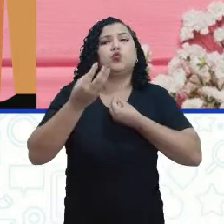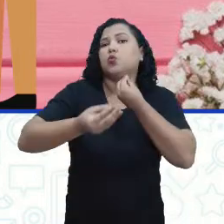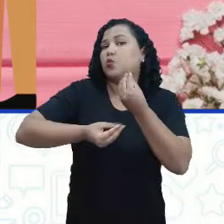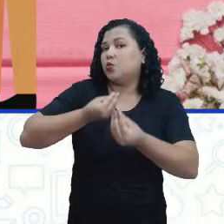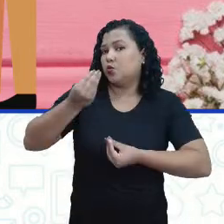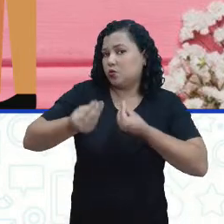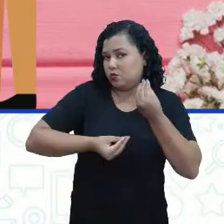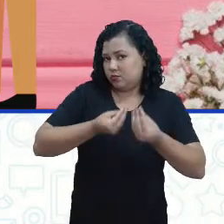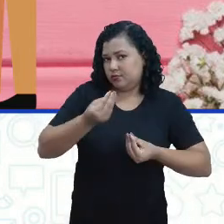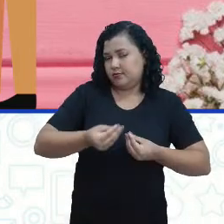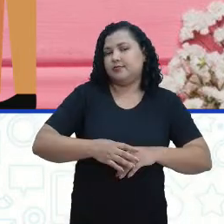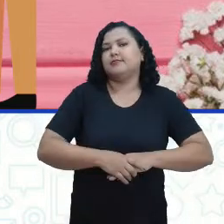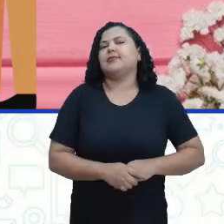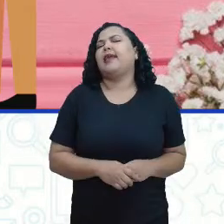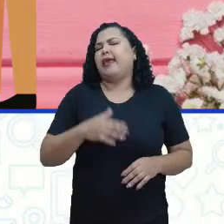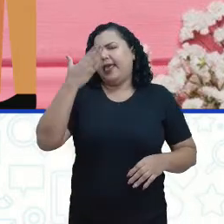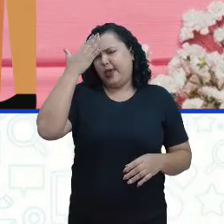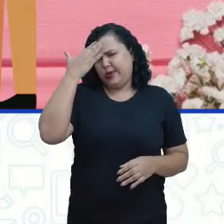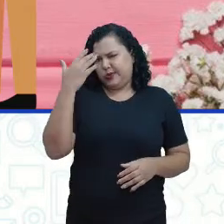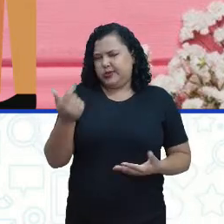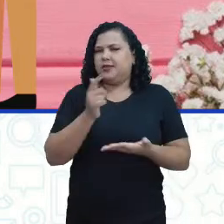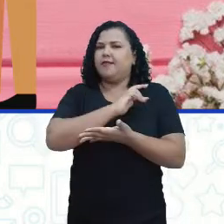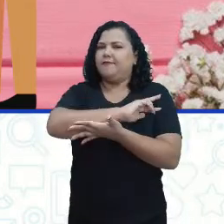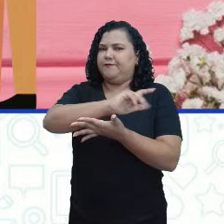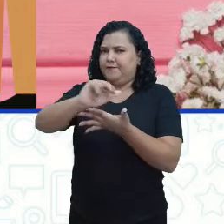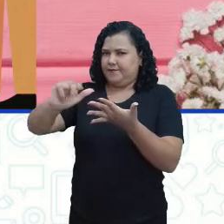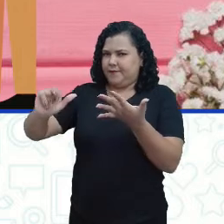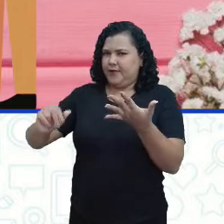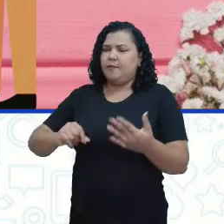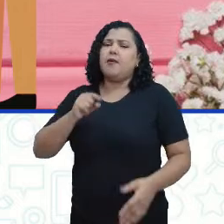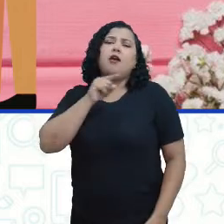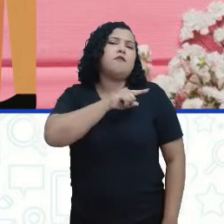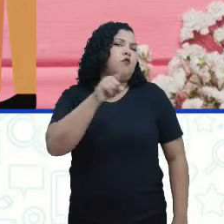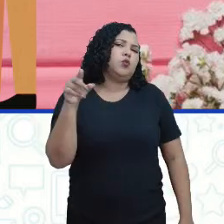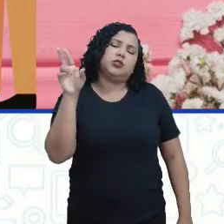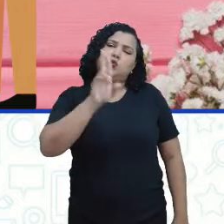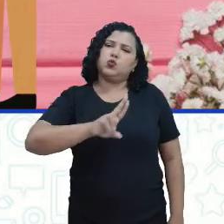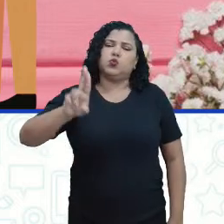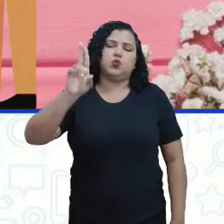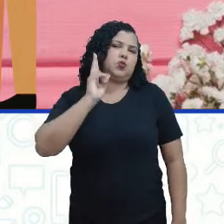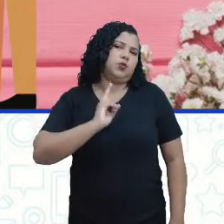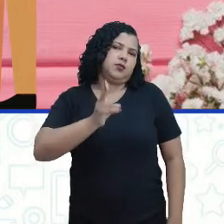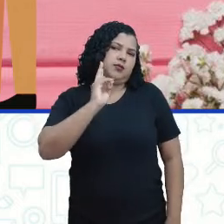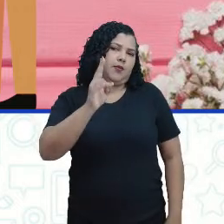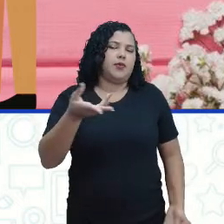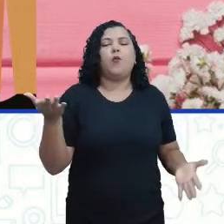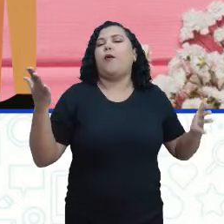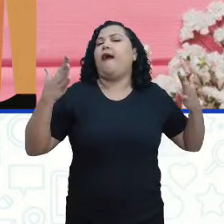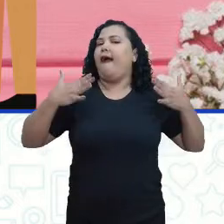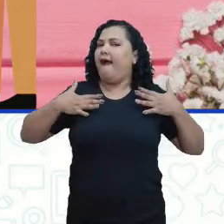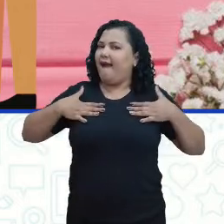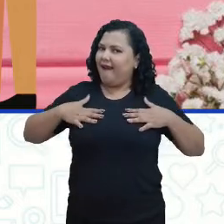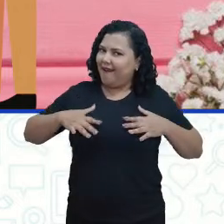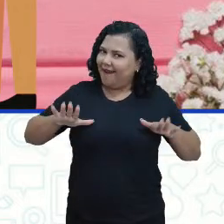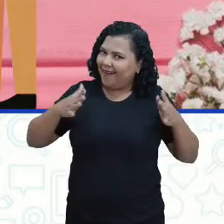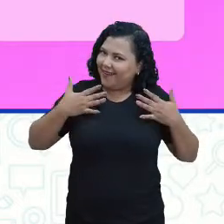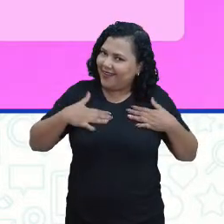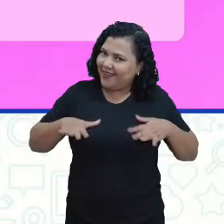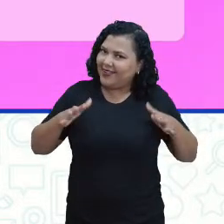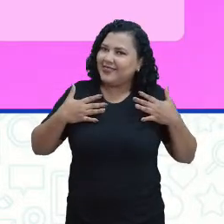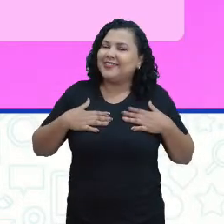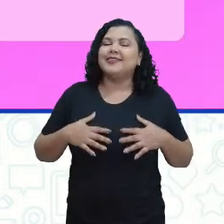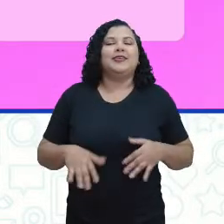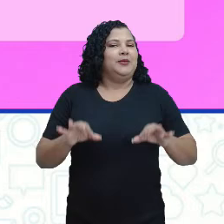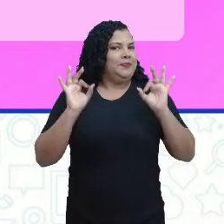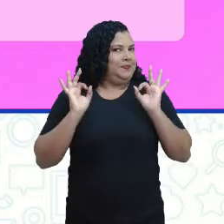ó, eu sei que são muitos pronomes relativos, mas vocês usam constantemente. Então, fiquem tranquilos, acalmem este coração,